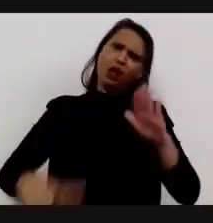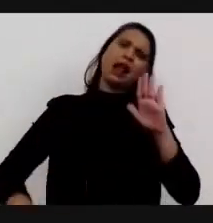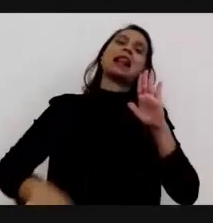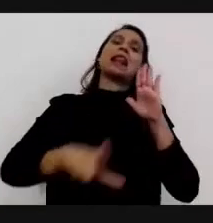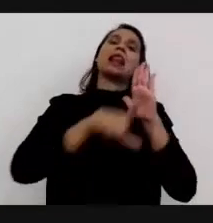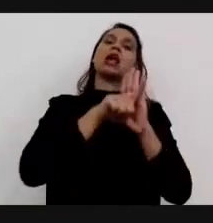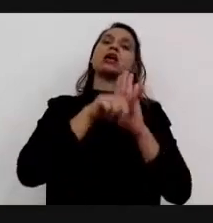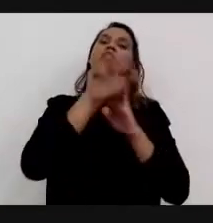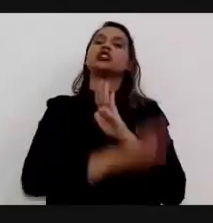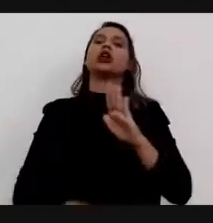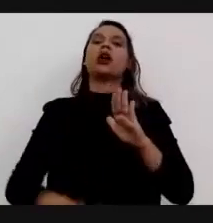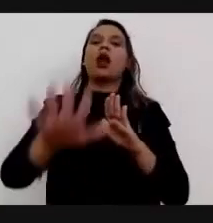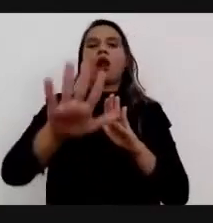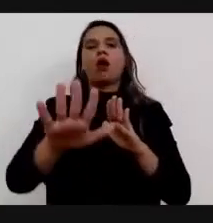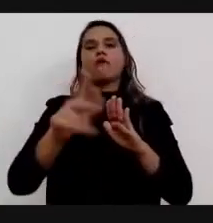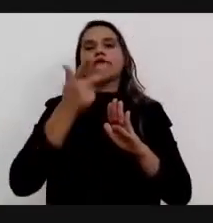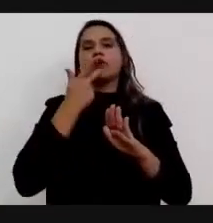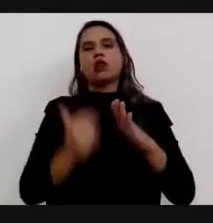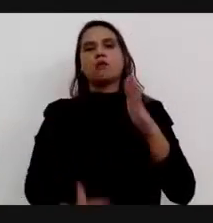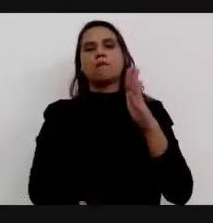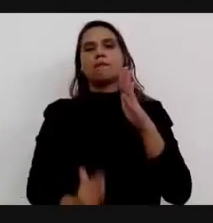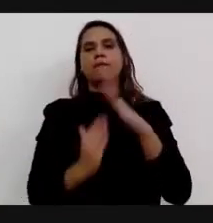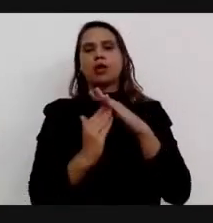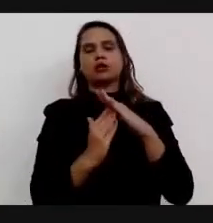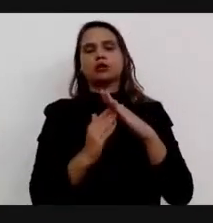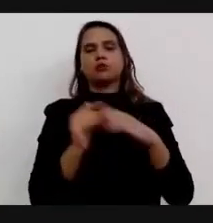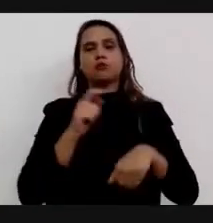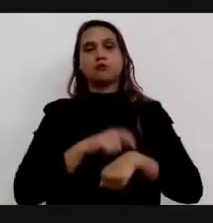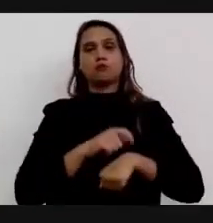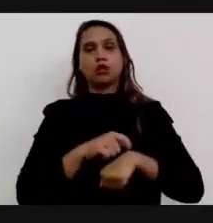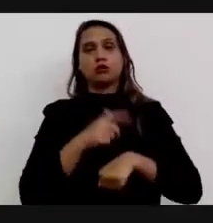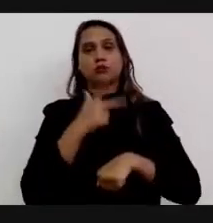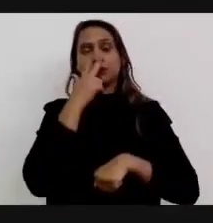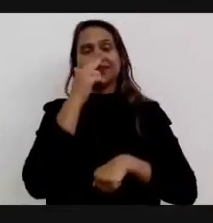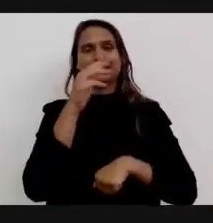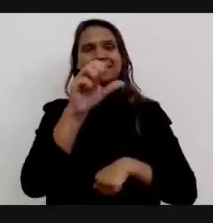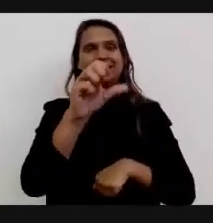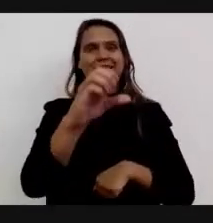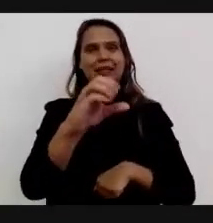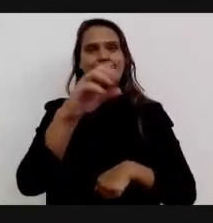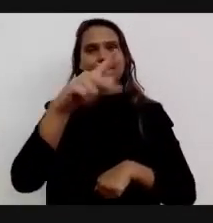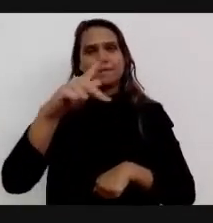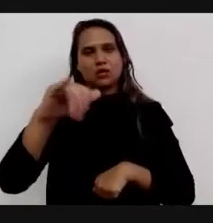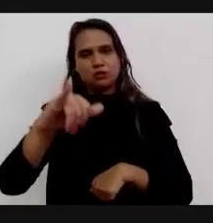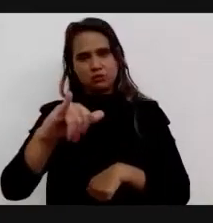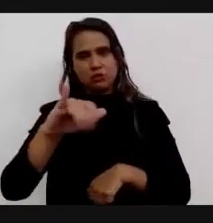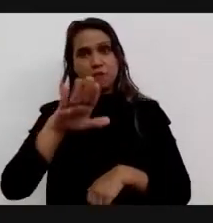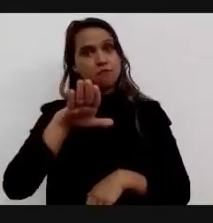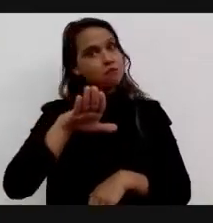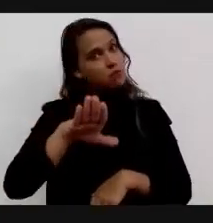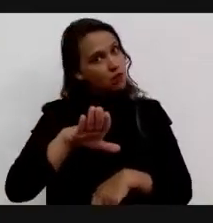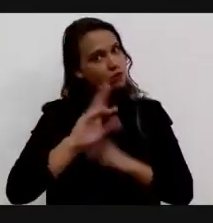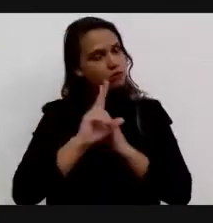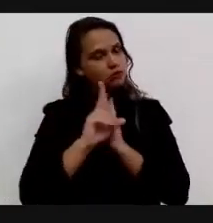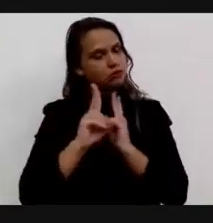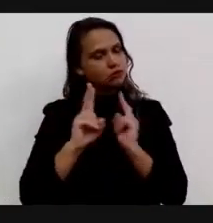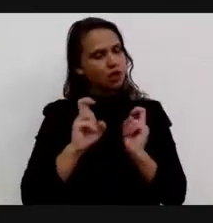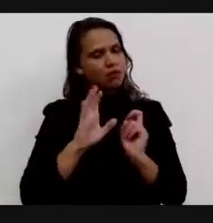salas de situação, botando um prazo máximo, como se fosse uma CPI, mas os temas mais